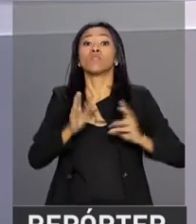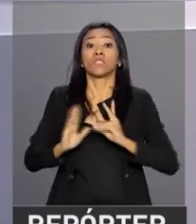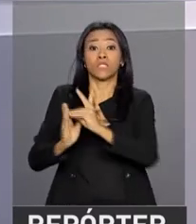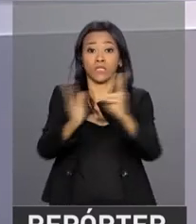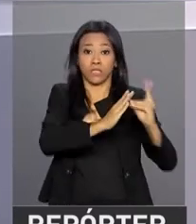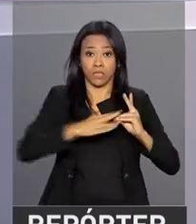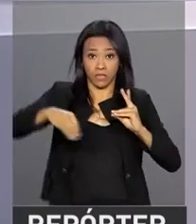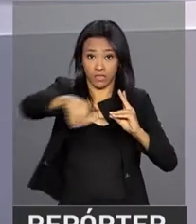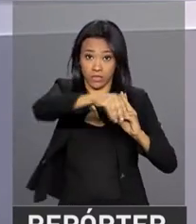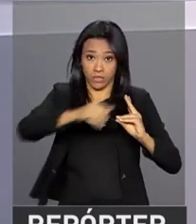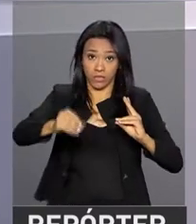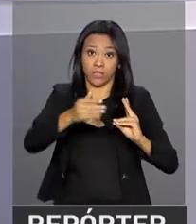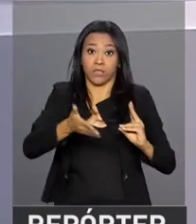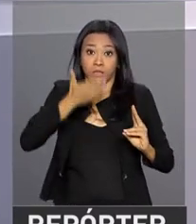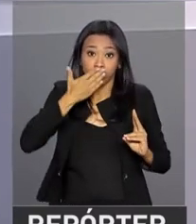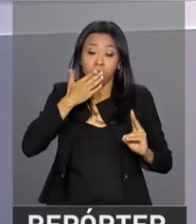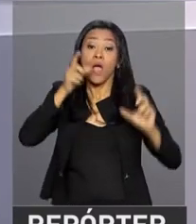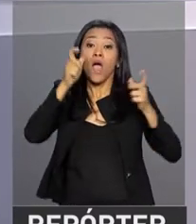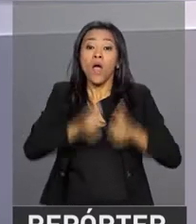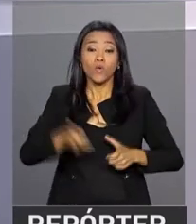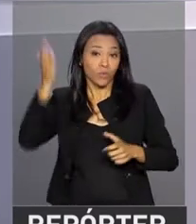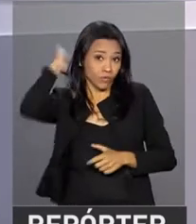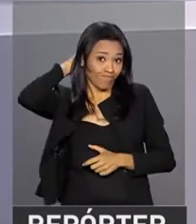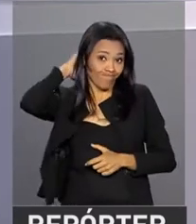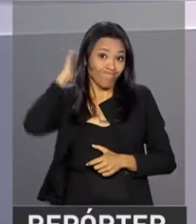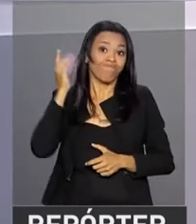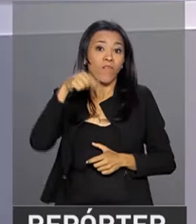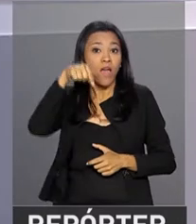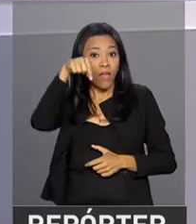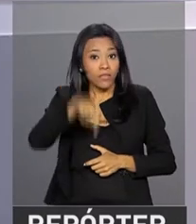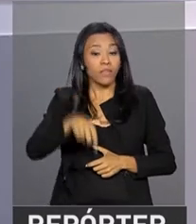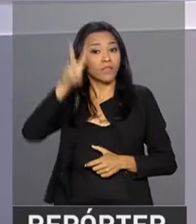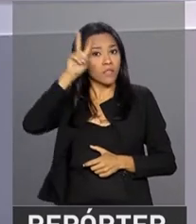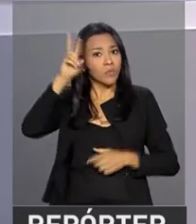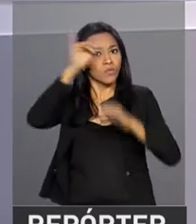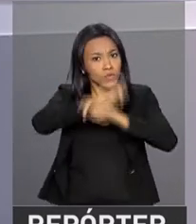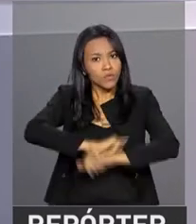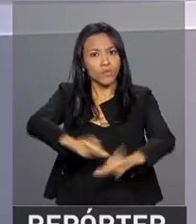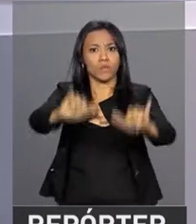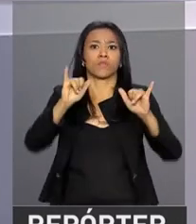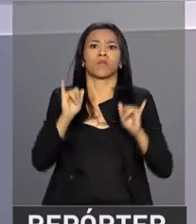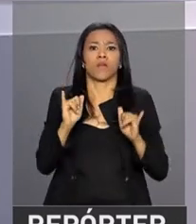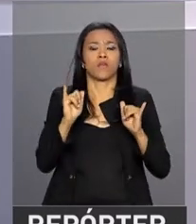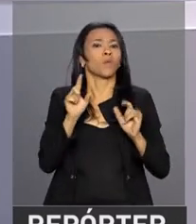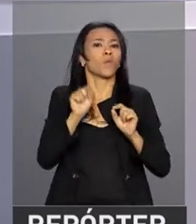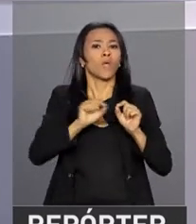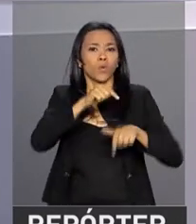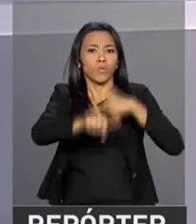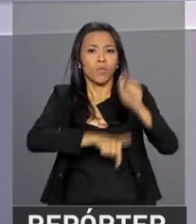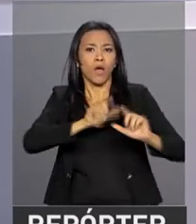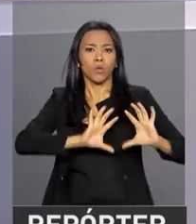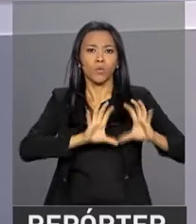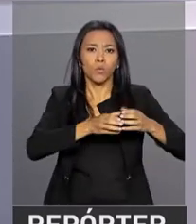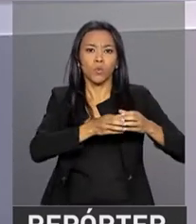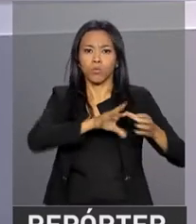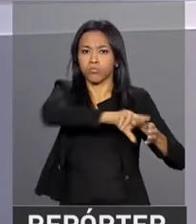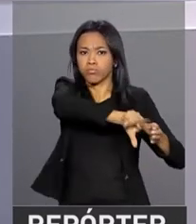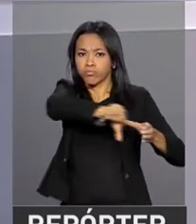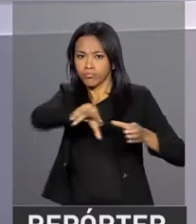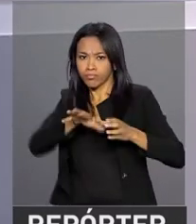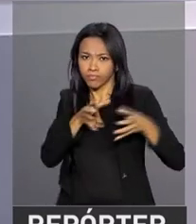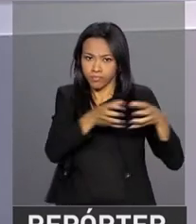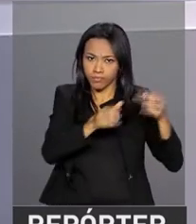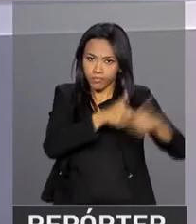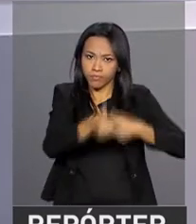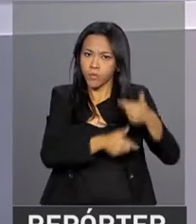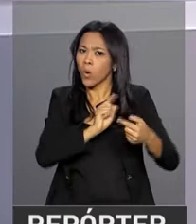do pará a decisão foi publicada nesta segunda-feira no diário oficial da união a operação conjunta de órgãos nacionais